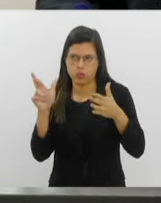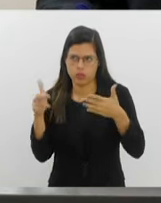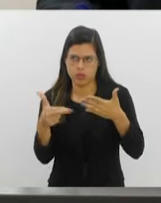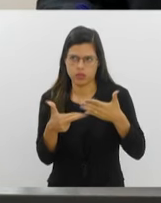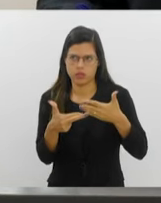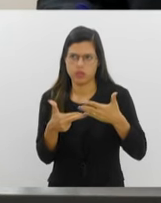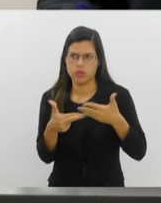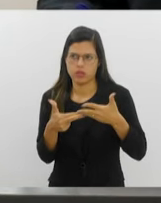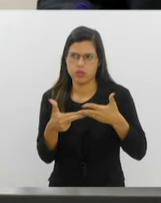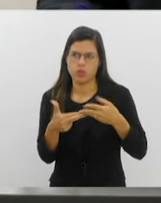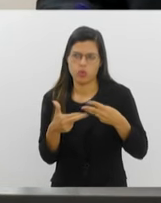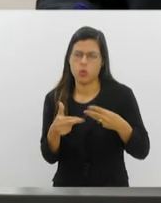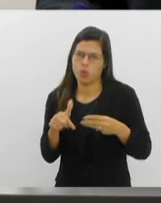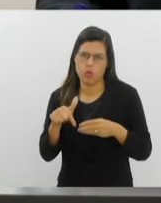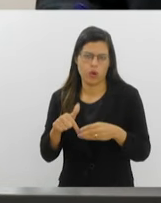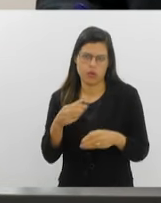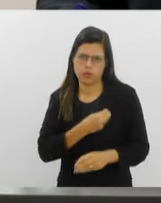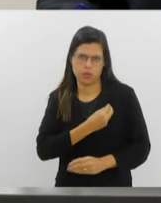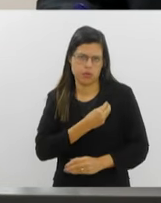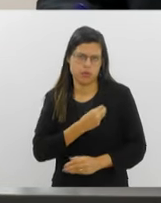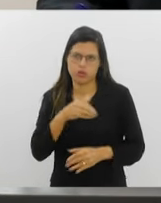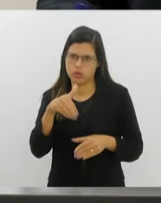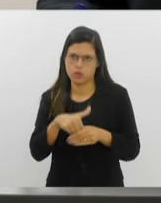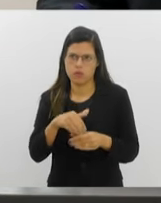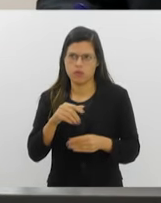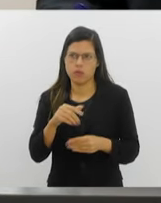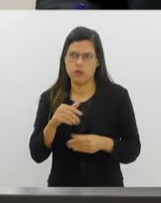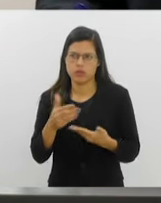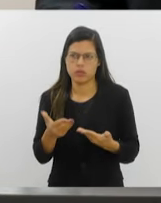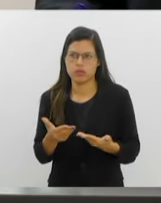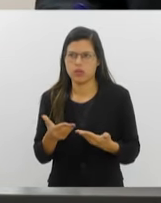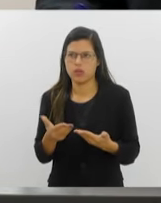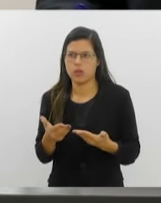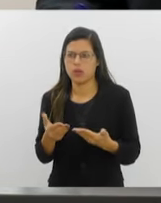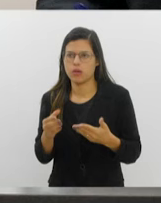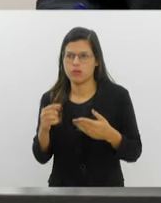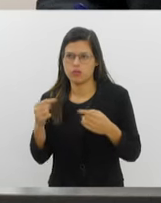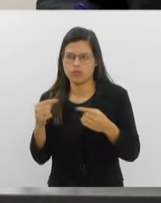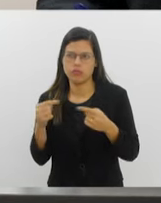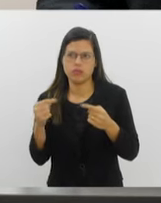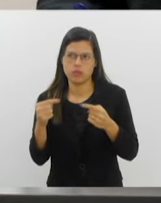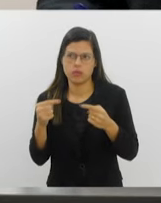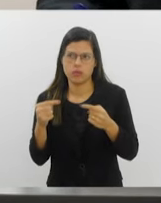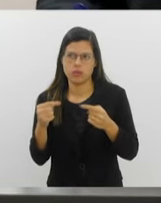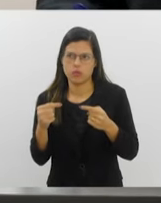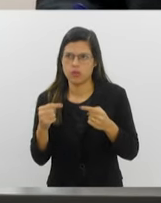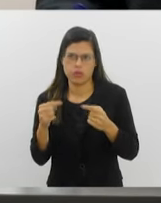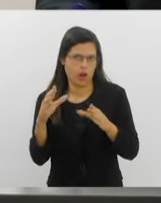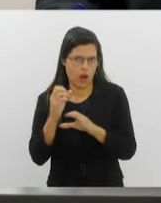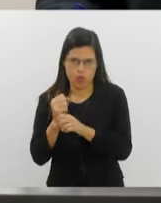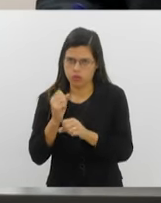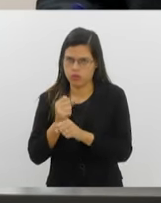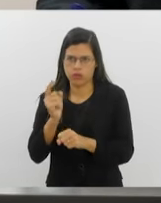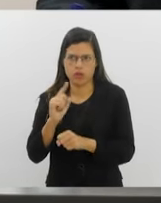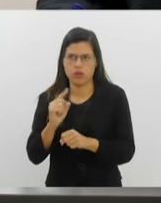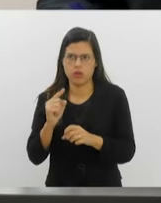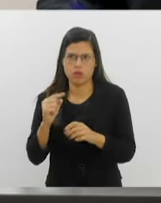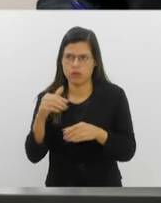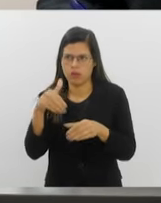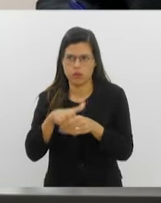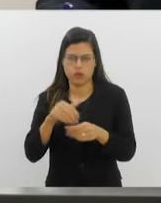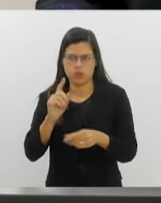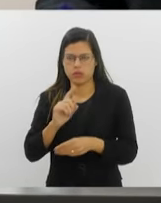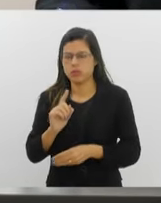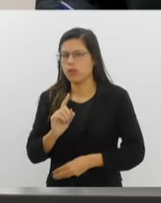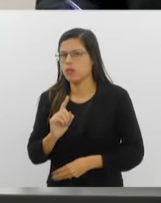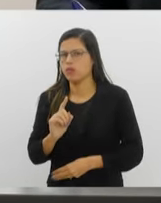porque não está presente, mas é o voto dele apresentado. Então, o voto pela constitucionalidade... Mas não conta, né? Não conta. Ele não está votando. Só